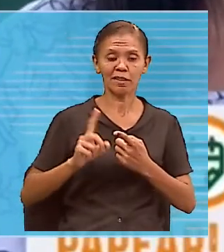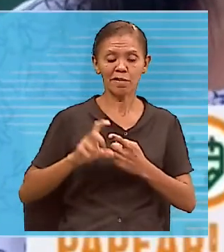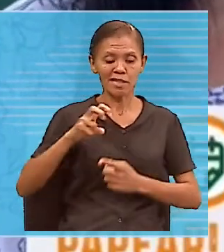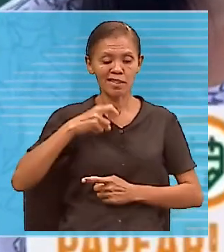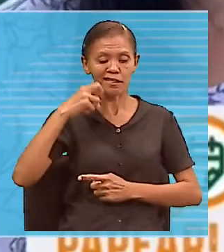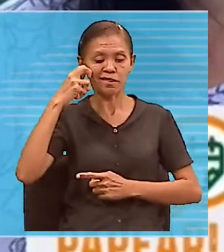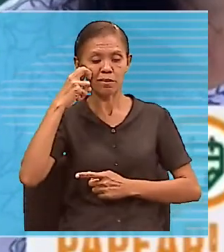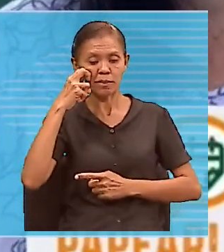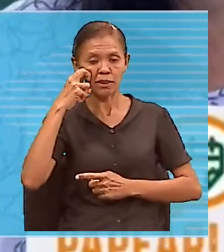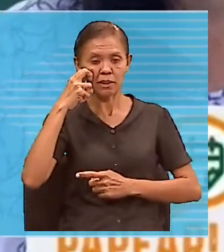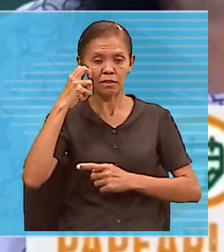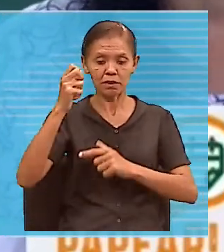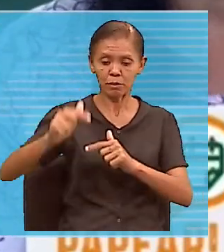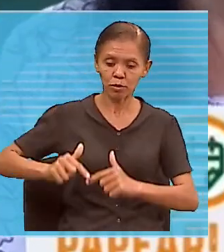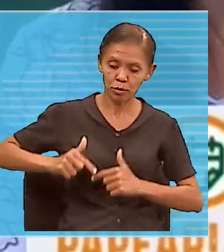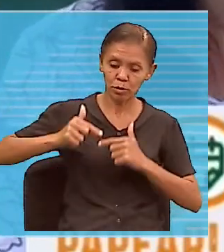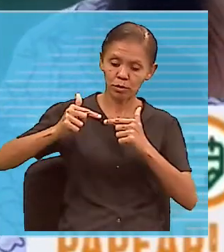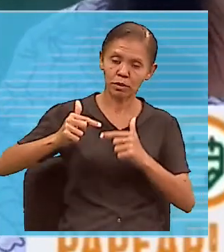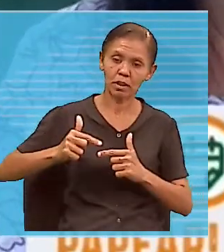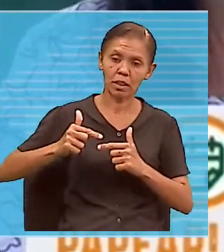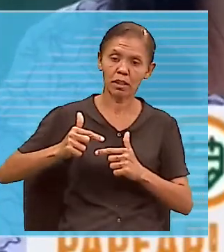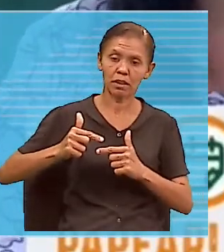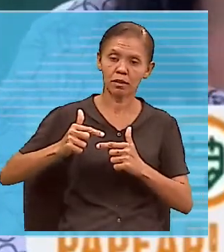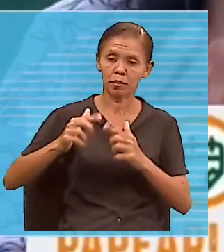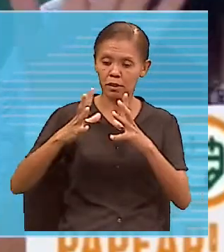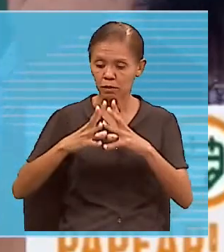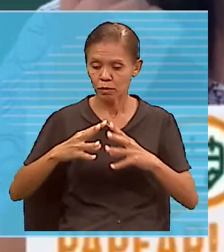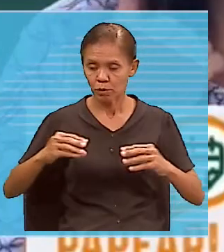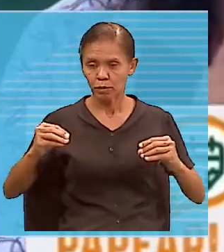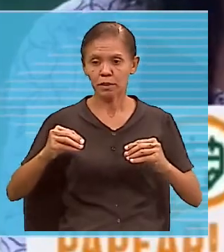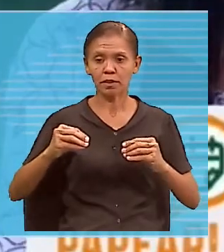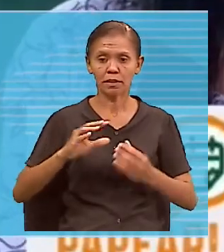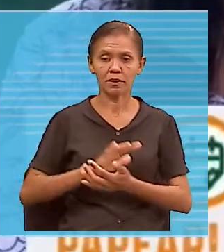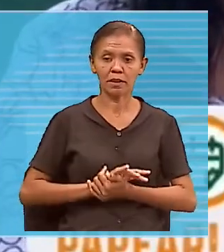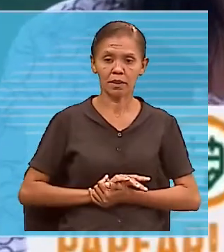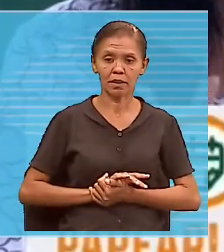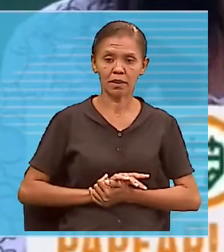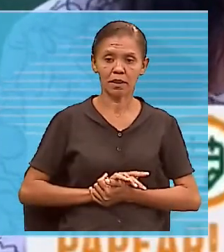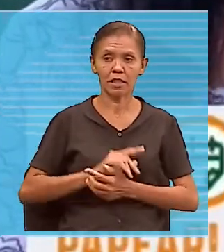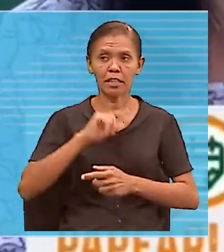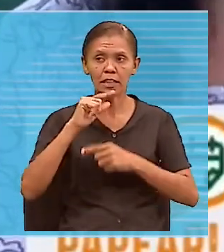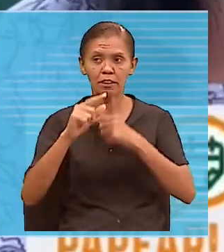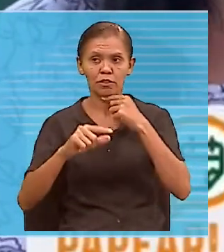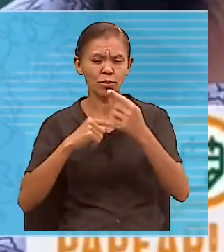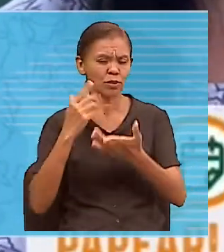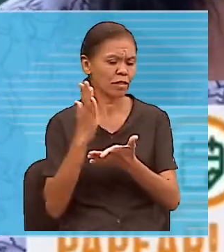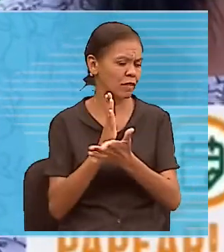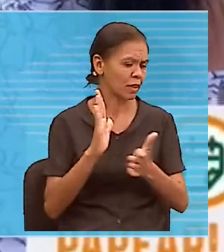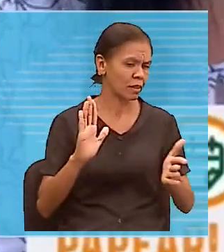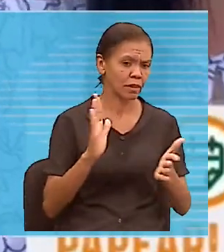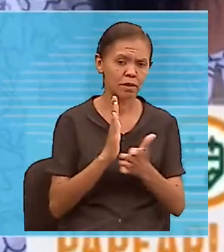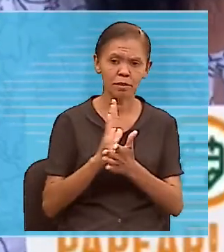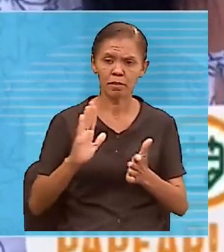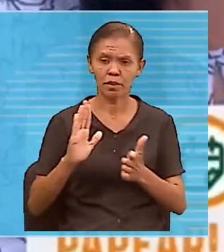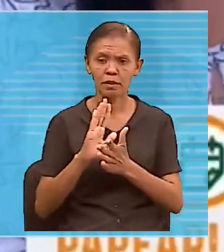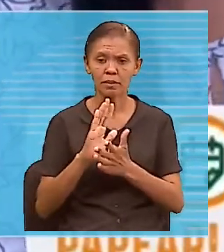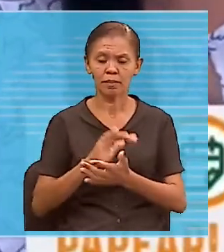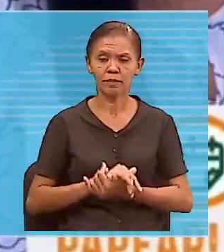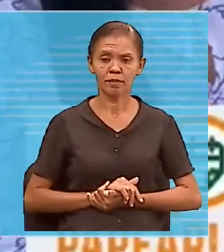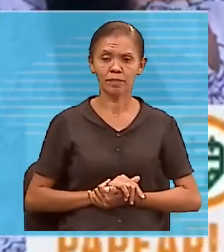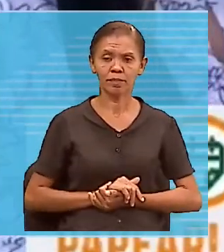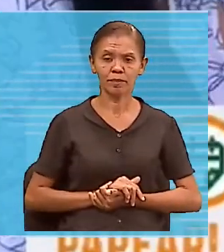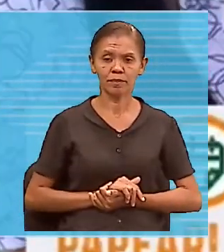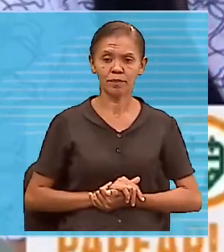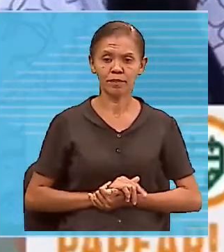suas dúvidas. É muito bacana. Maravilha. Você me disse nos bastidores também que até o entrosamento da turma melhorou a partir